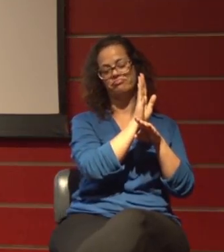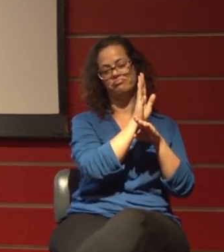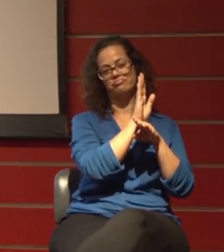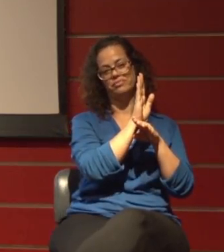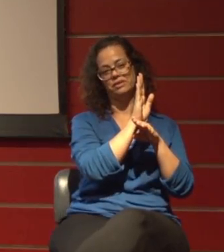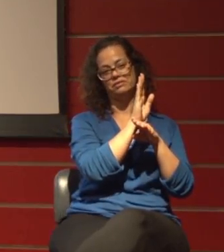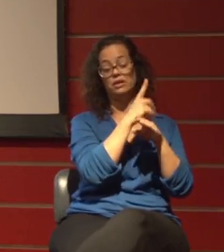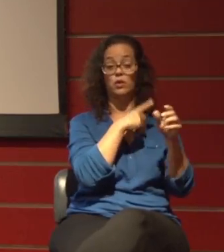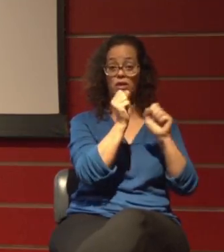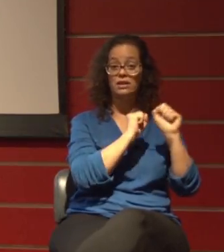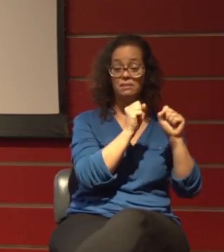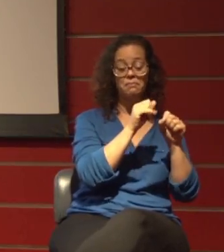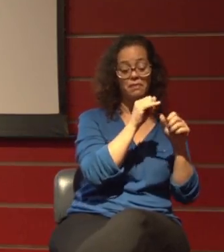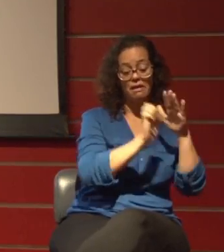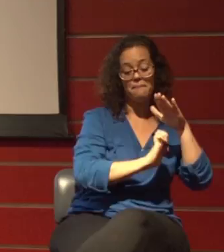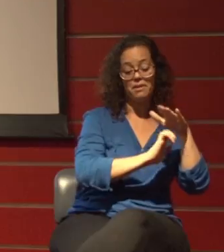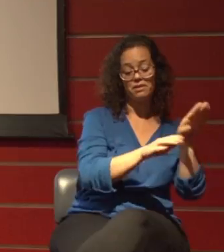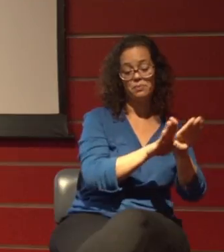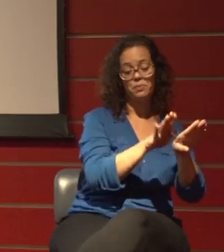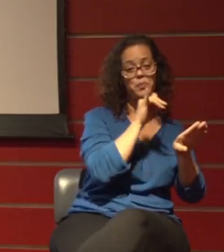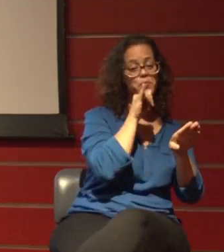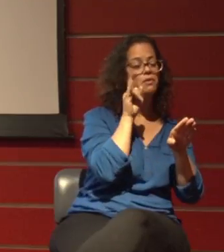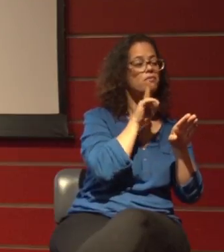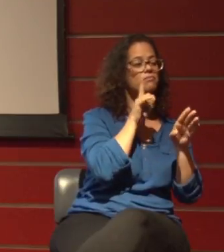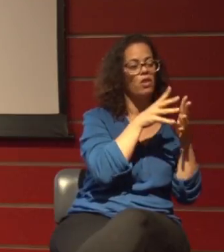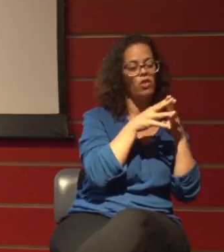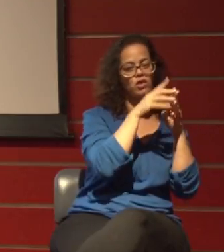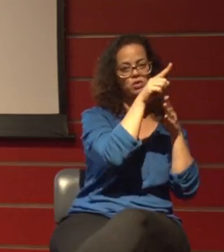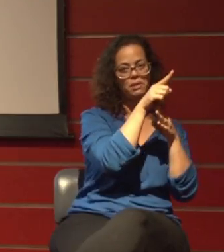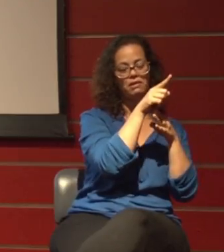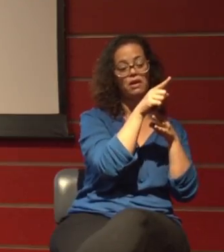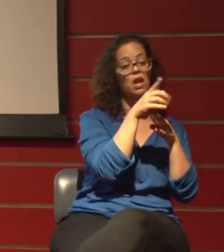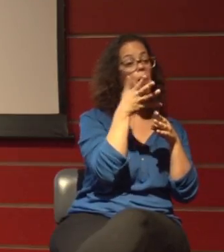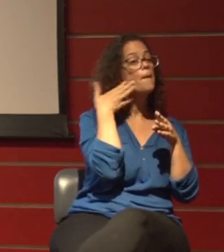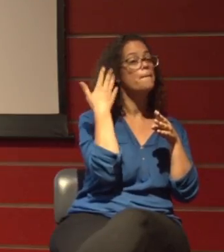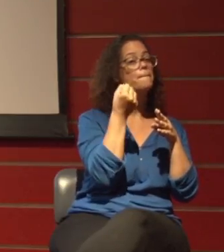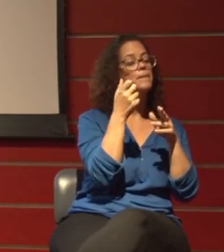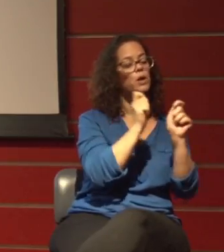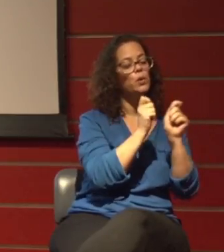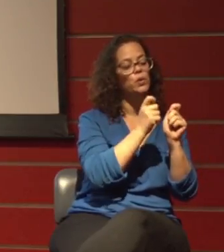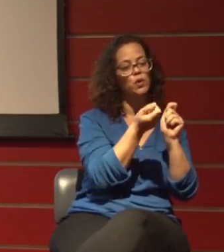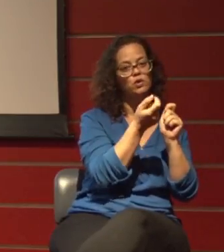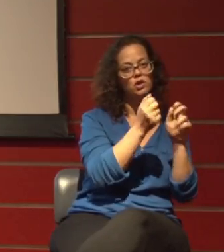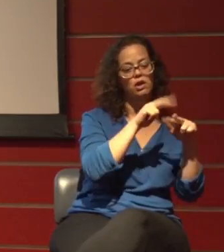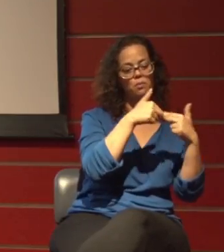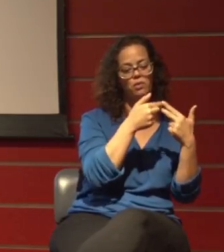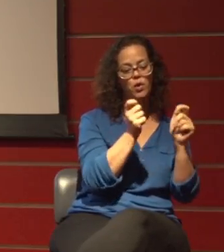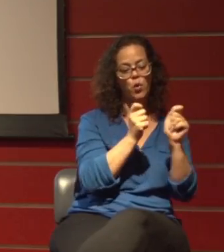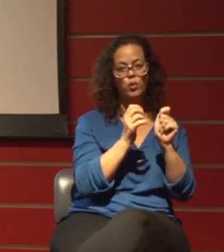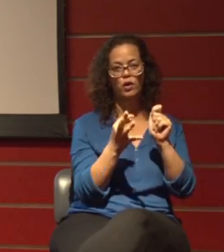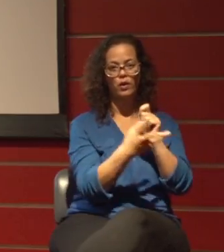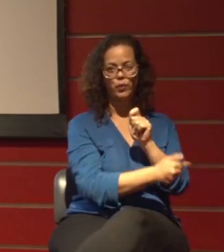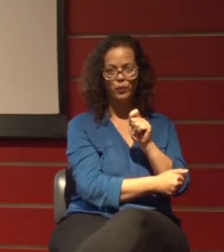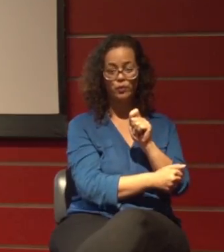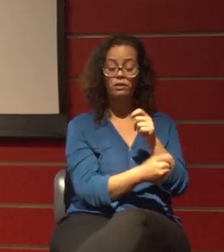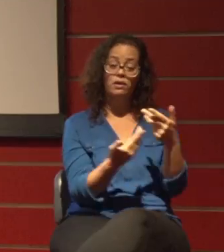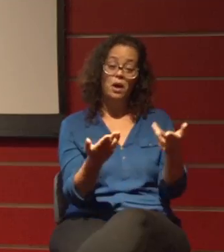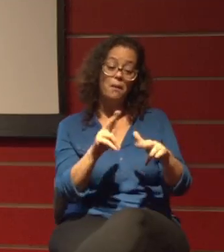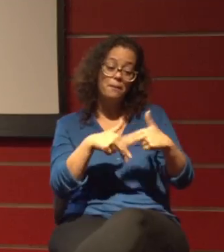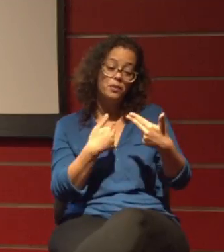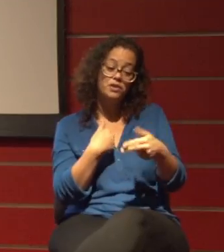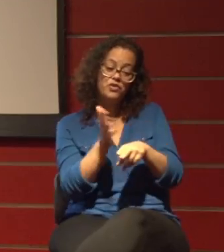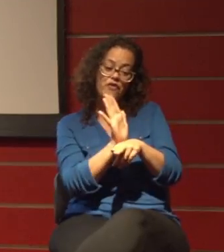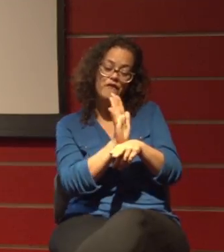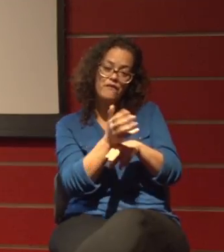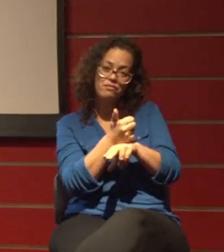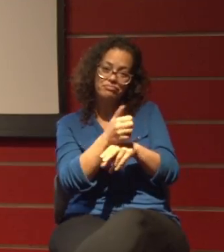controlando dinheiro e logo os meios de produção e toda a infraestrutura da indústria né então os roteiristas que são contratados para